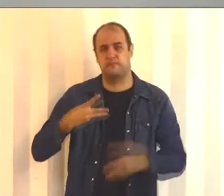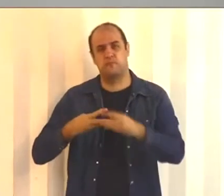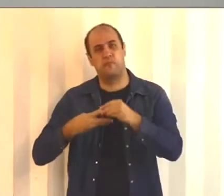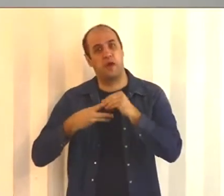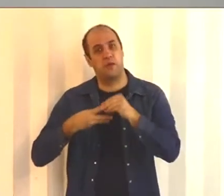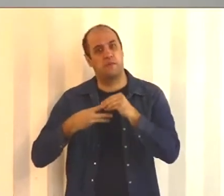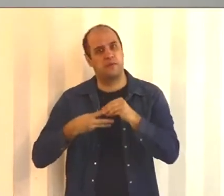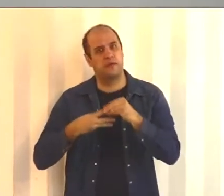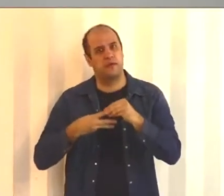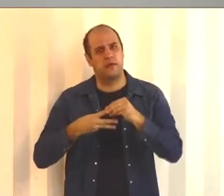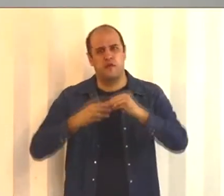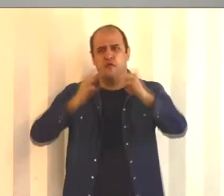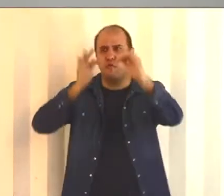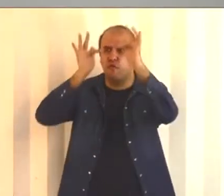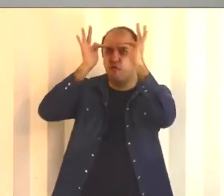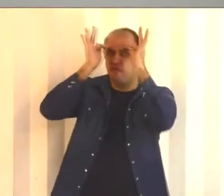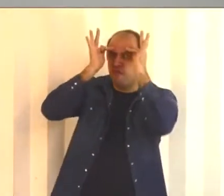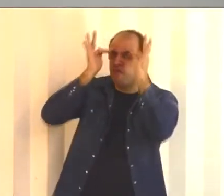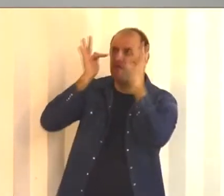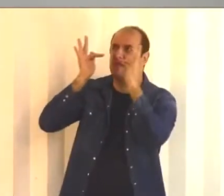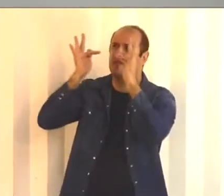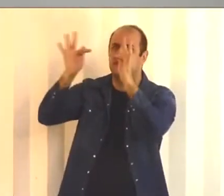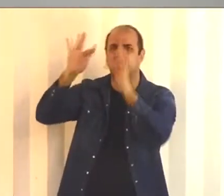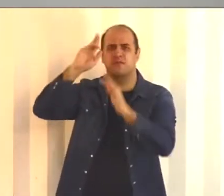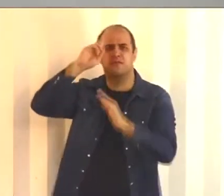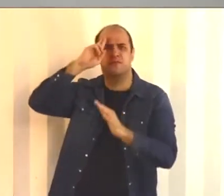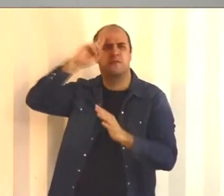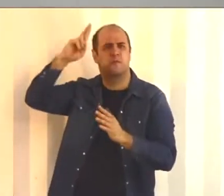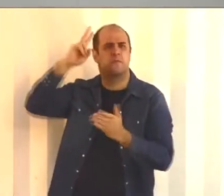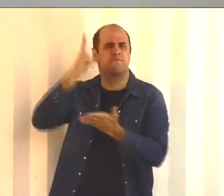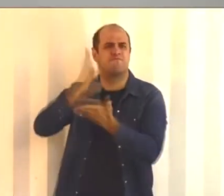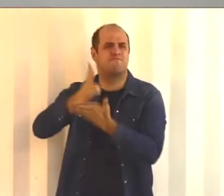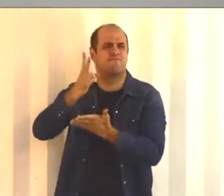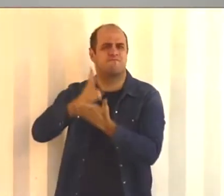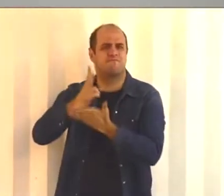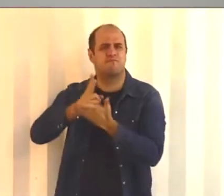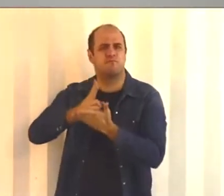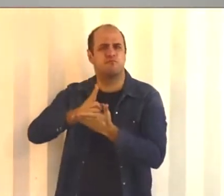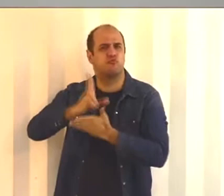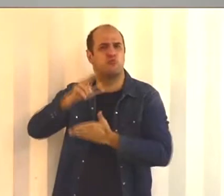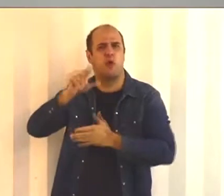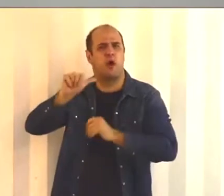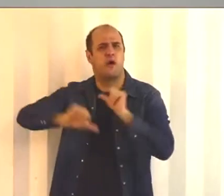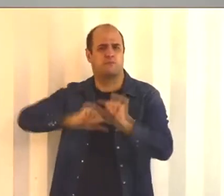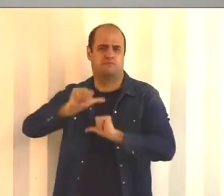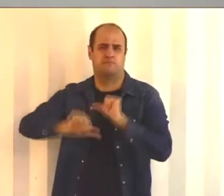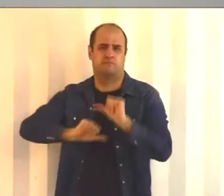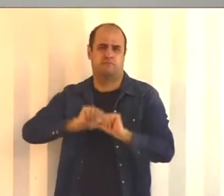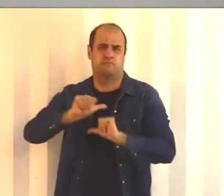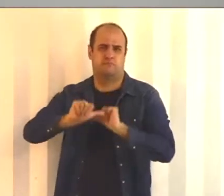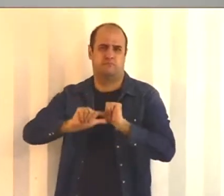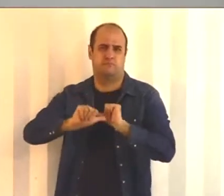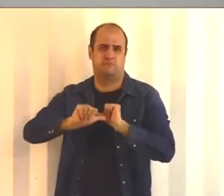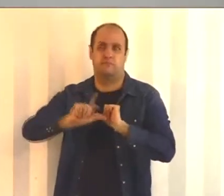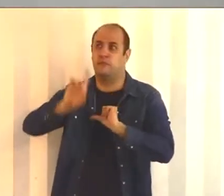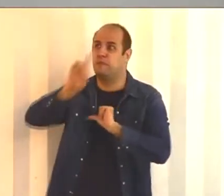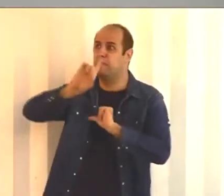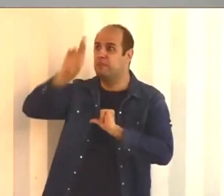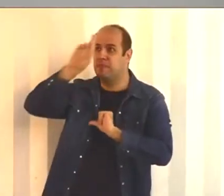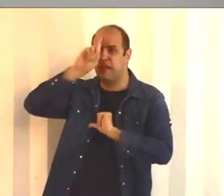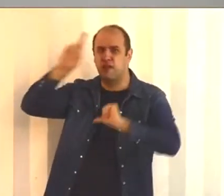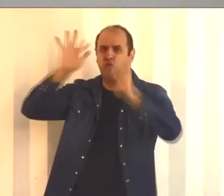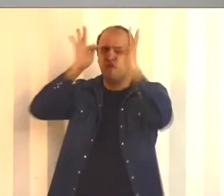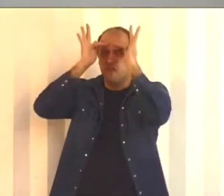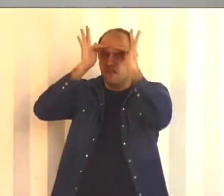ênfase é que a fidelidade do Senhor é imutável, ela não muda. a fidelidade imutável do